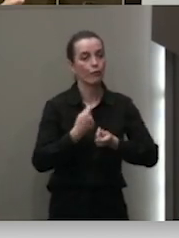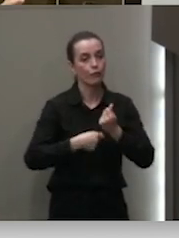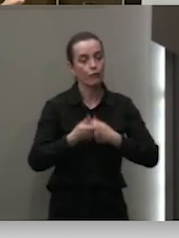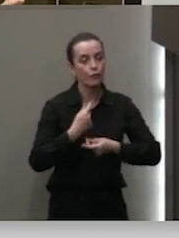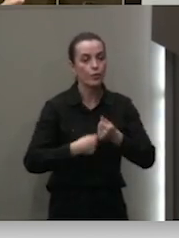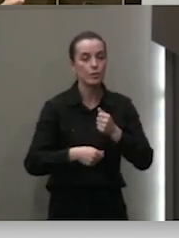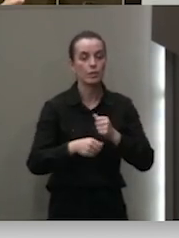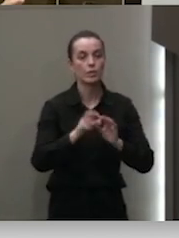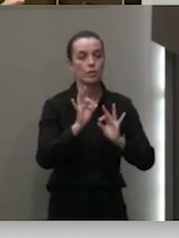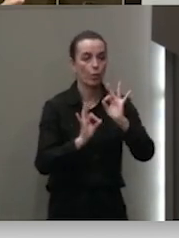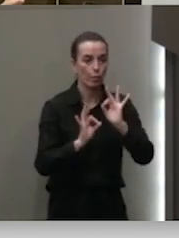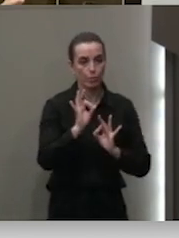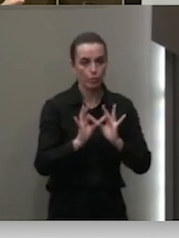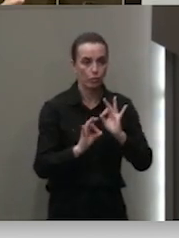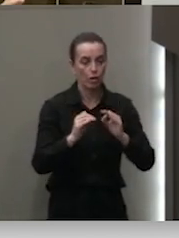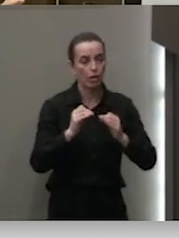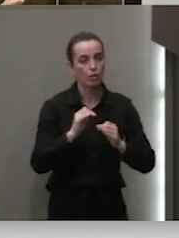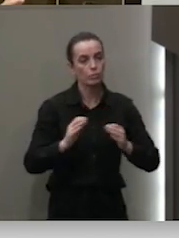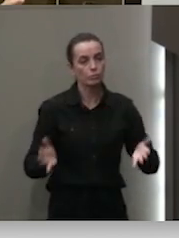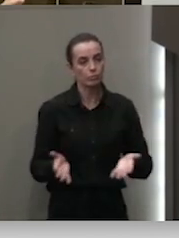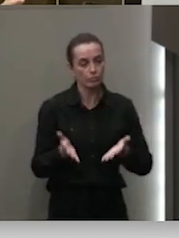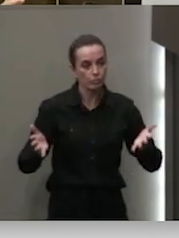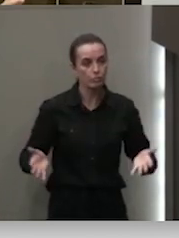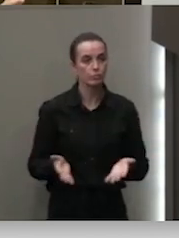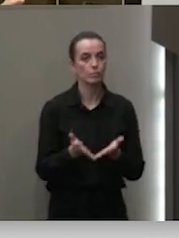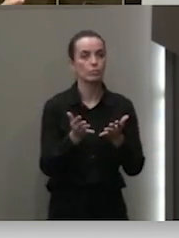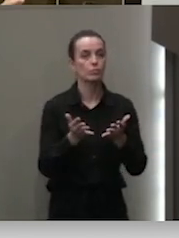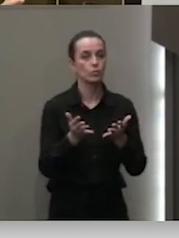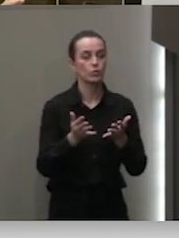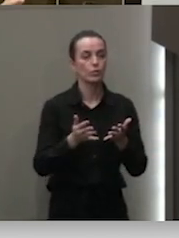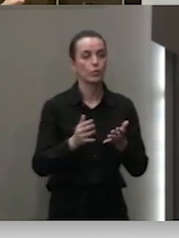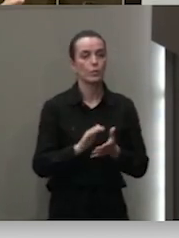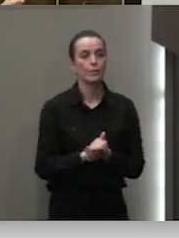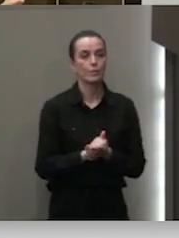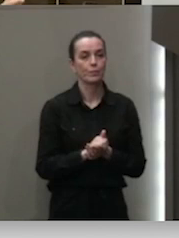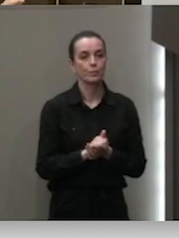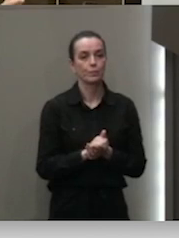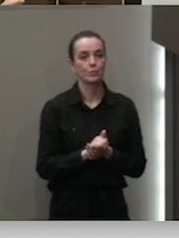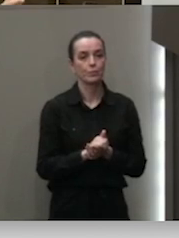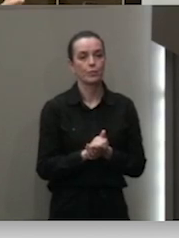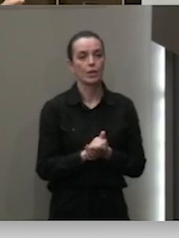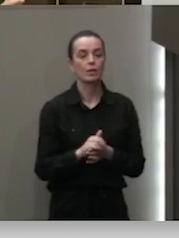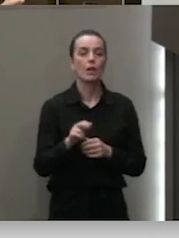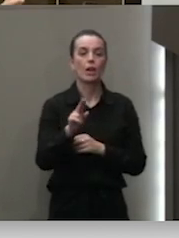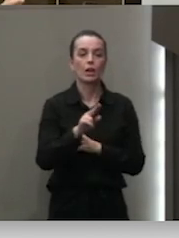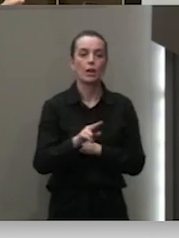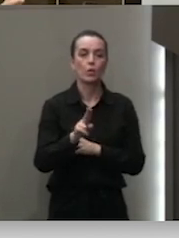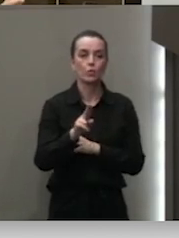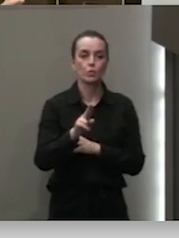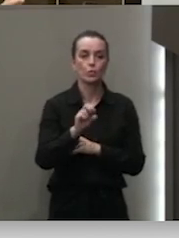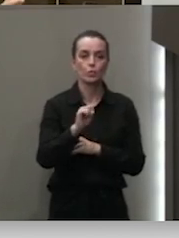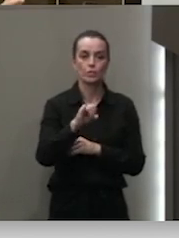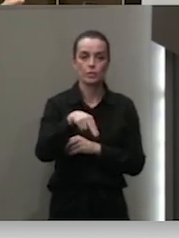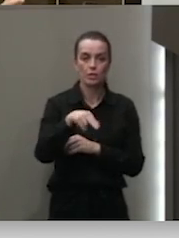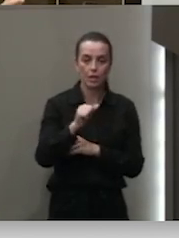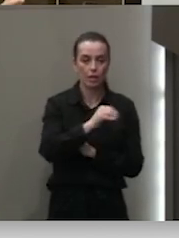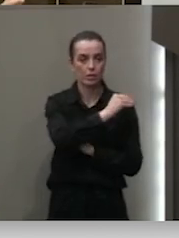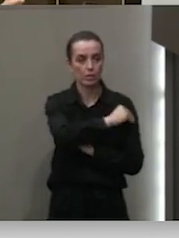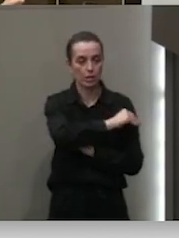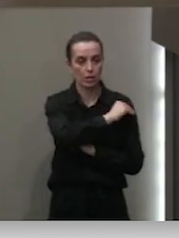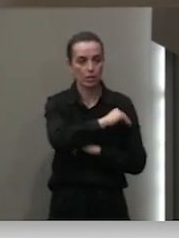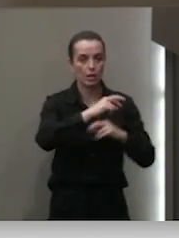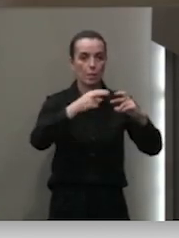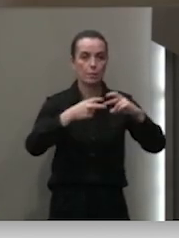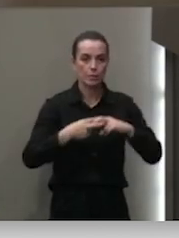projeto de incentivo que viabilizou a instalação da usina de etanol de trigo da bite fizemos uma